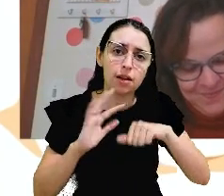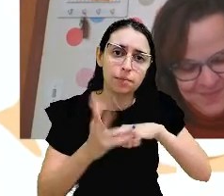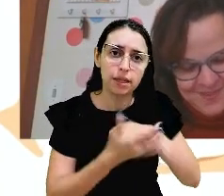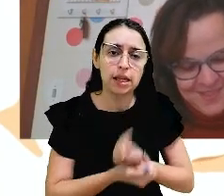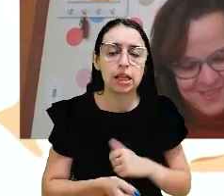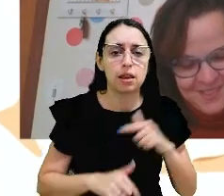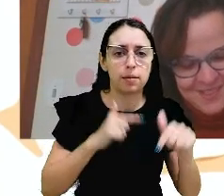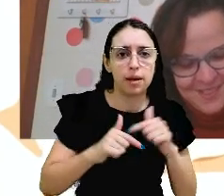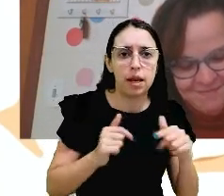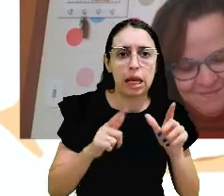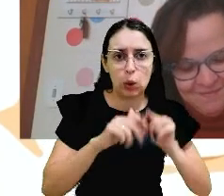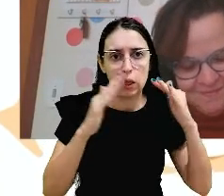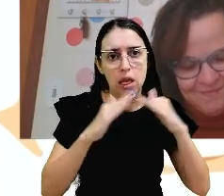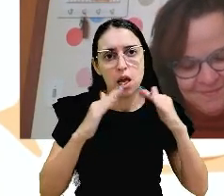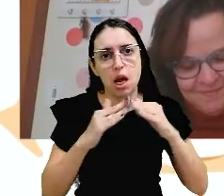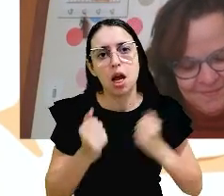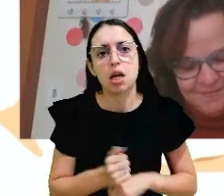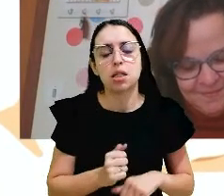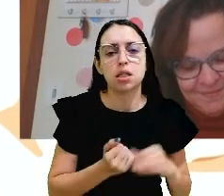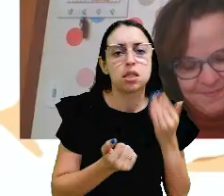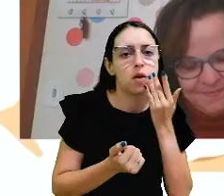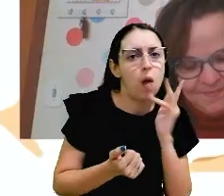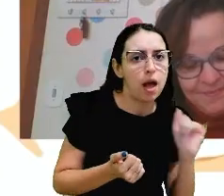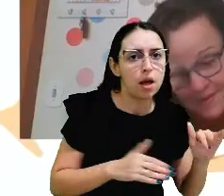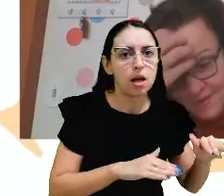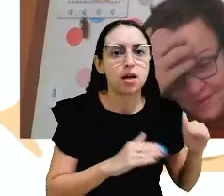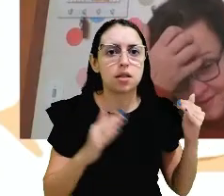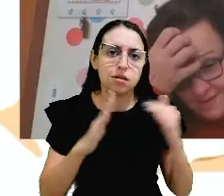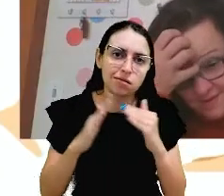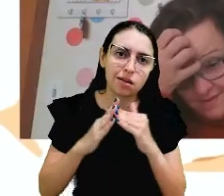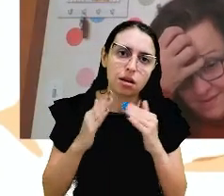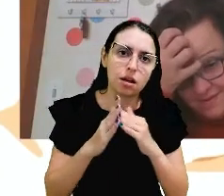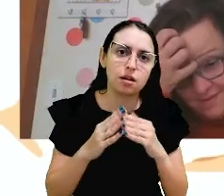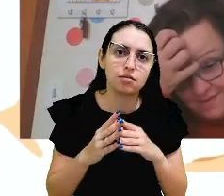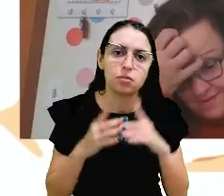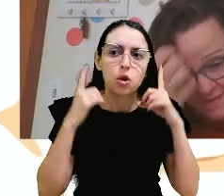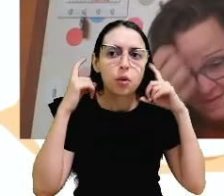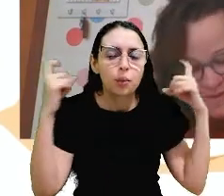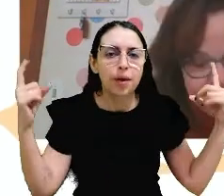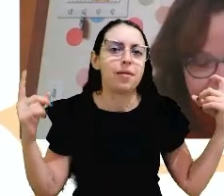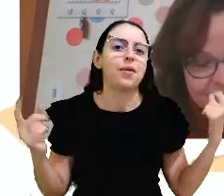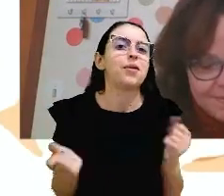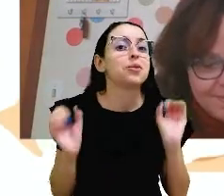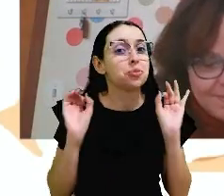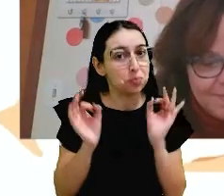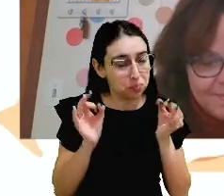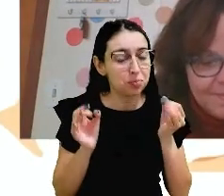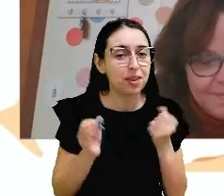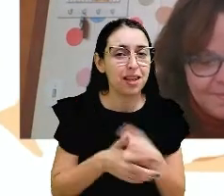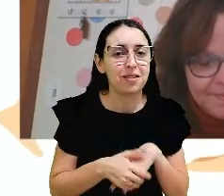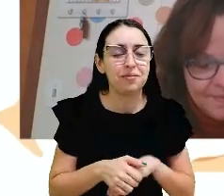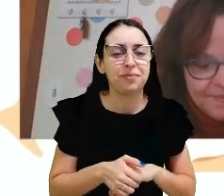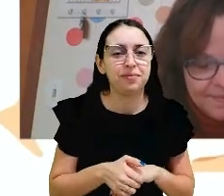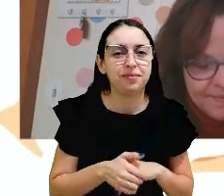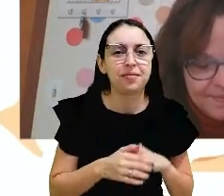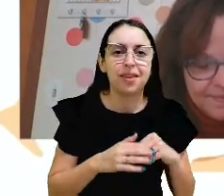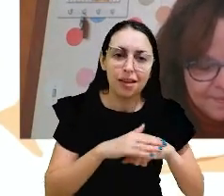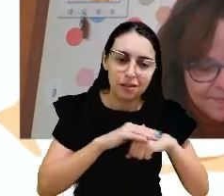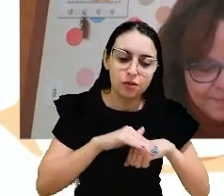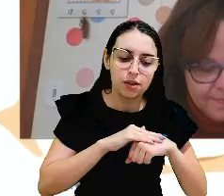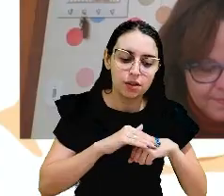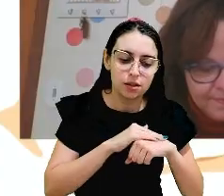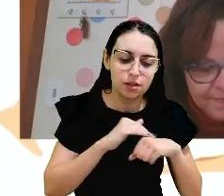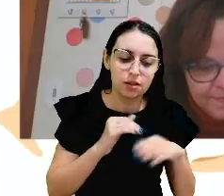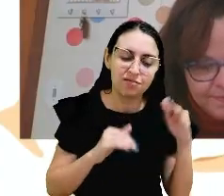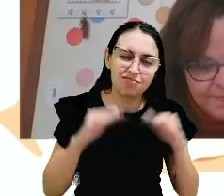escola, e que ruídos fazem parte dessas conversas. A gente